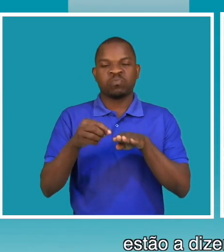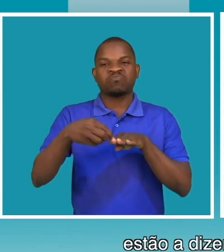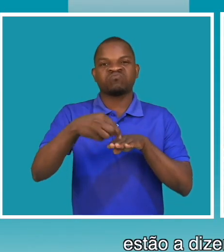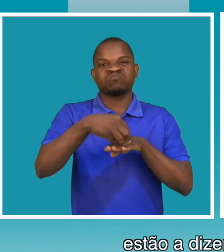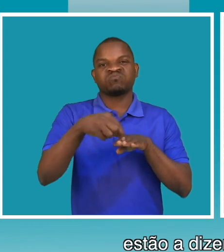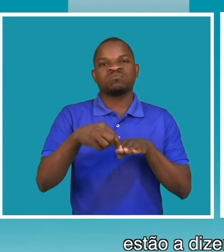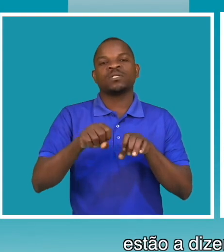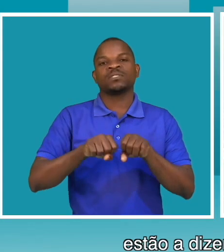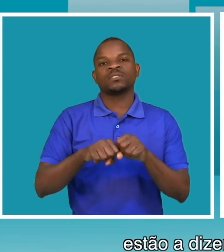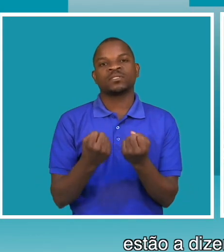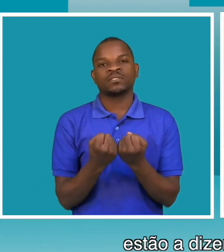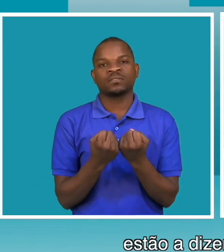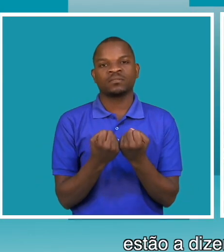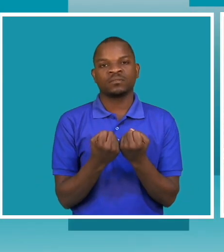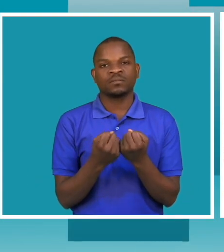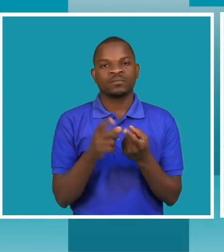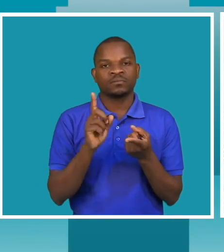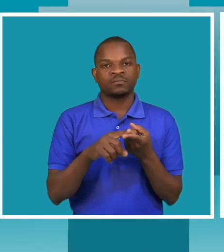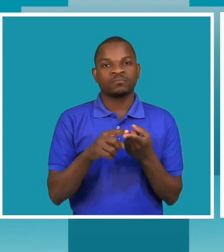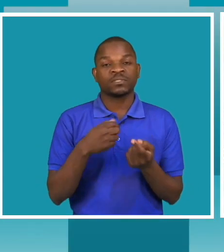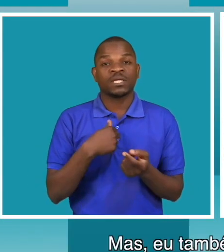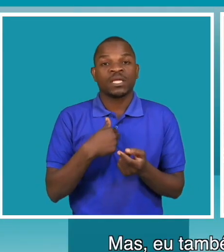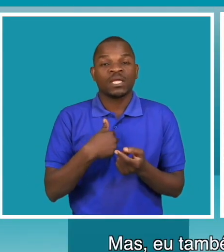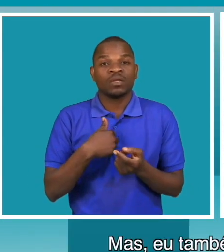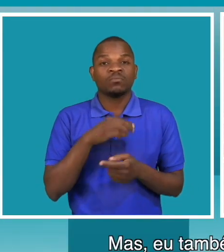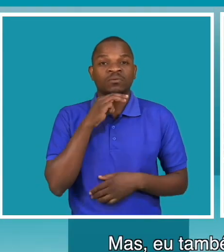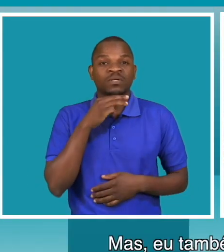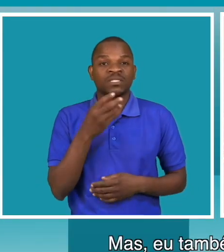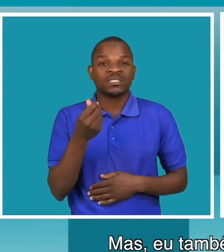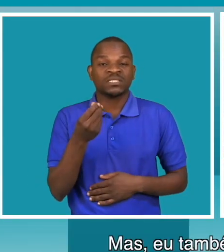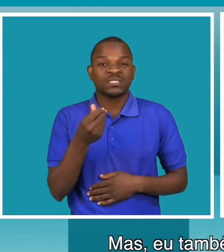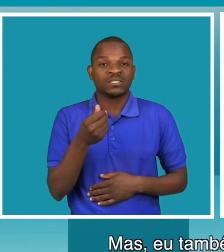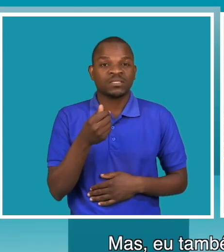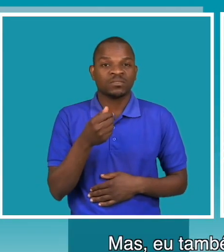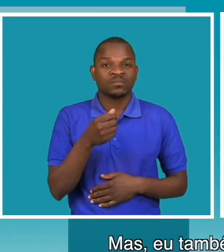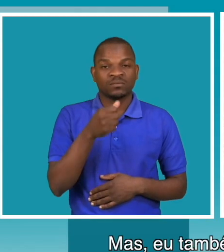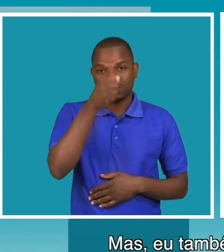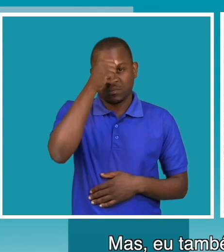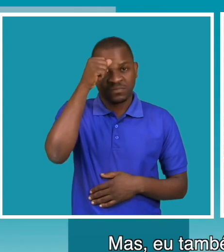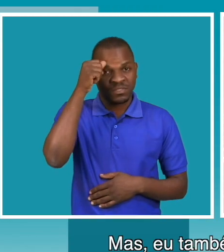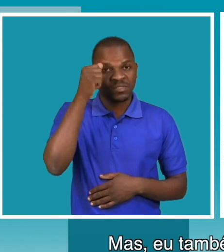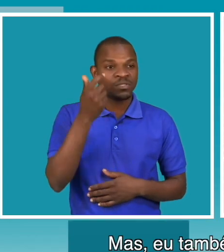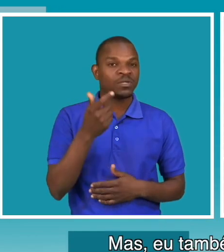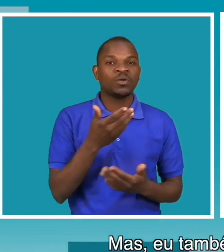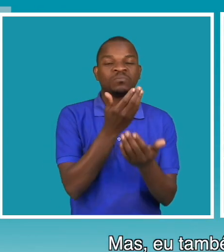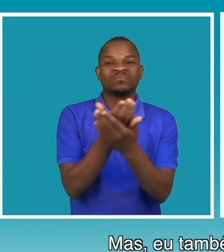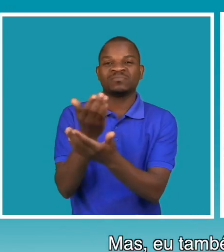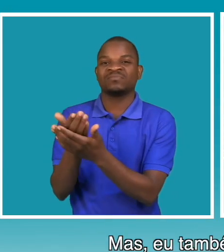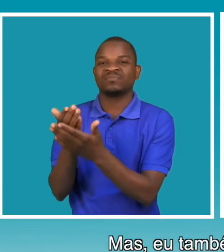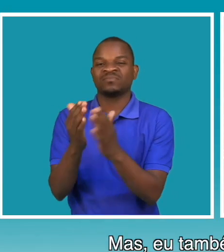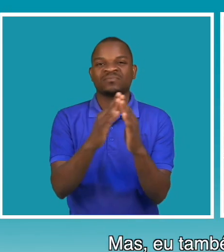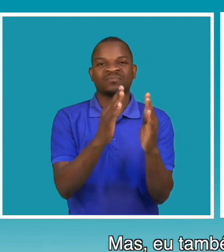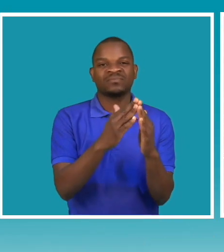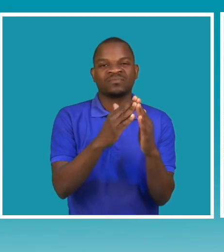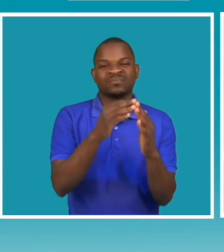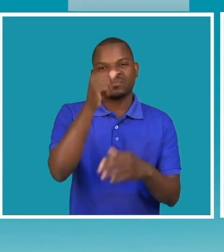fome. Que estão estragados. Mas eu também não digo ninguém, porque eu não posso todos os dias dar a puleira a